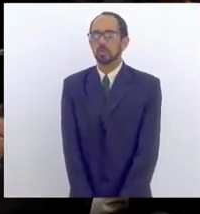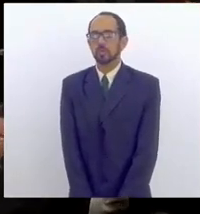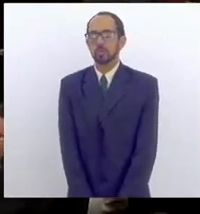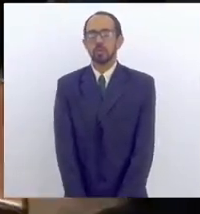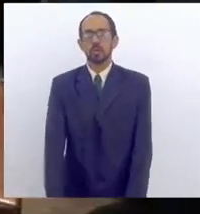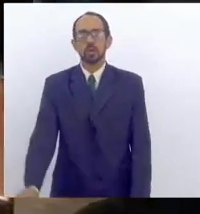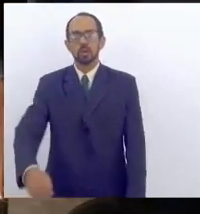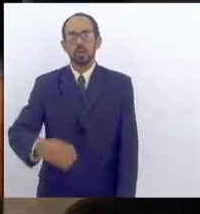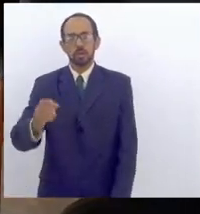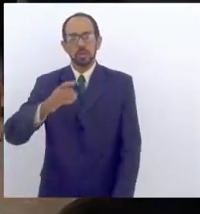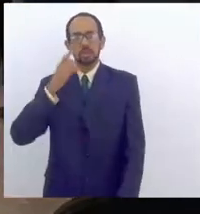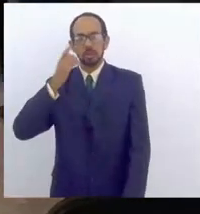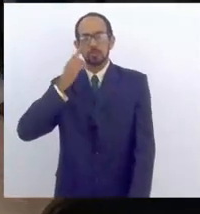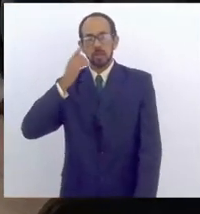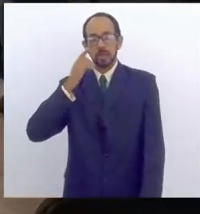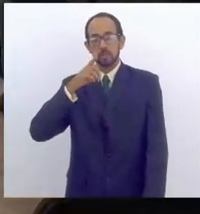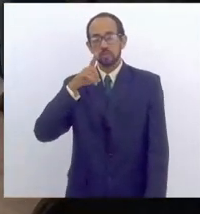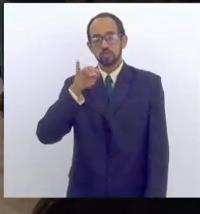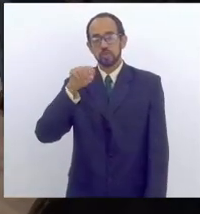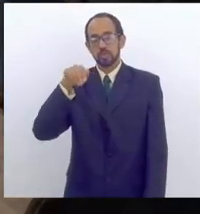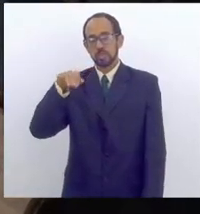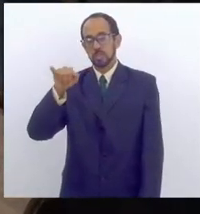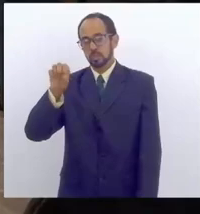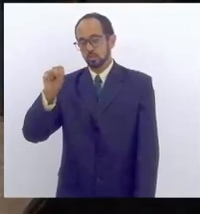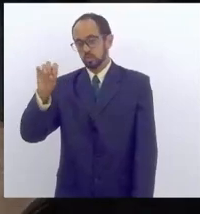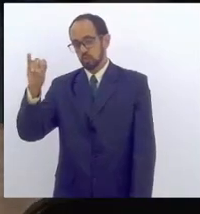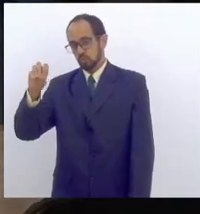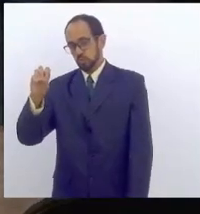Deputado Dionísio Lins.